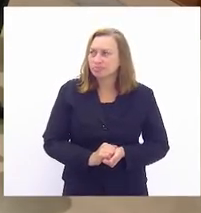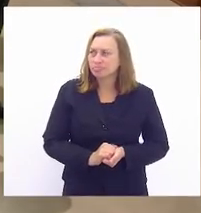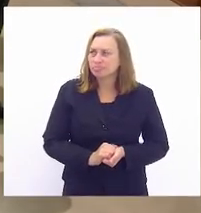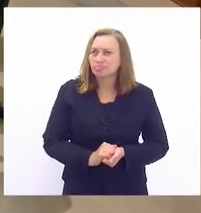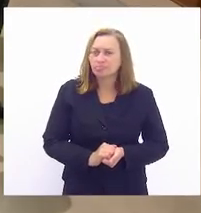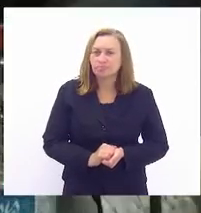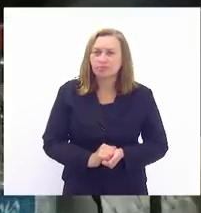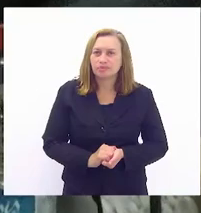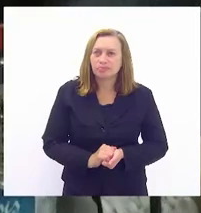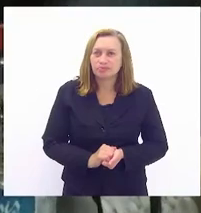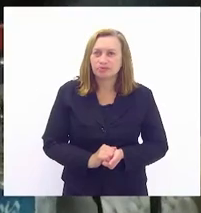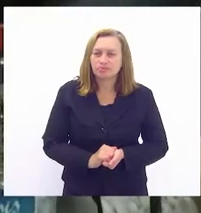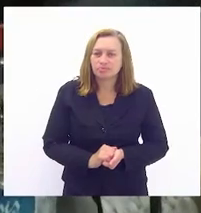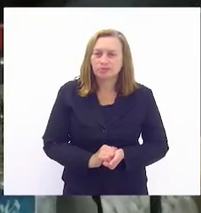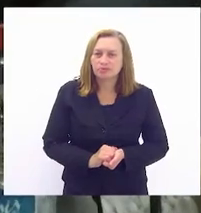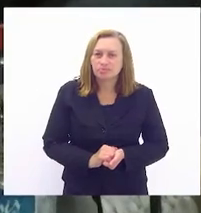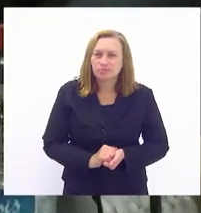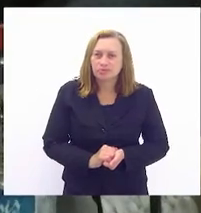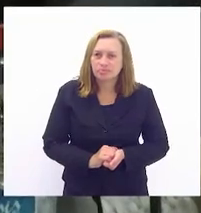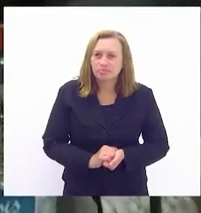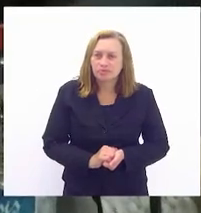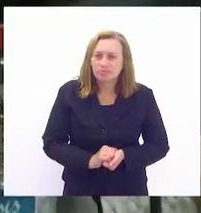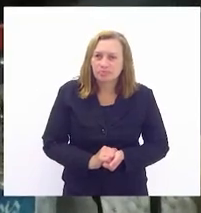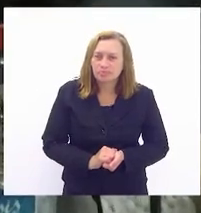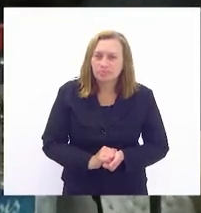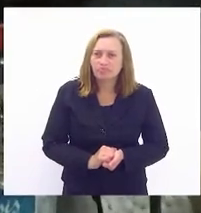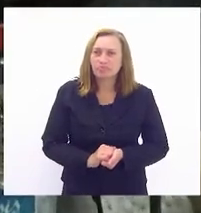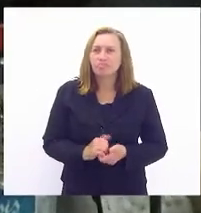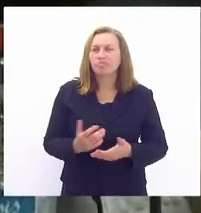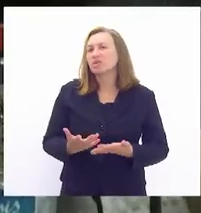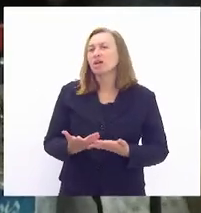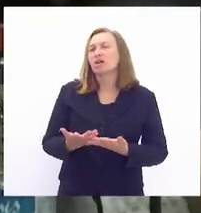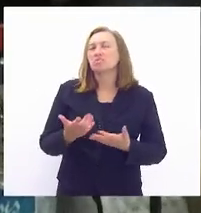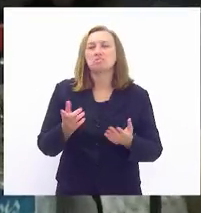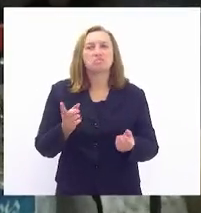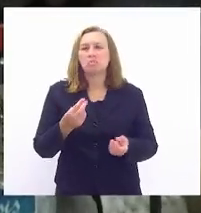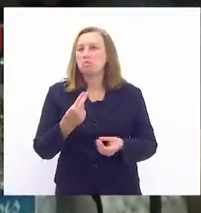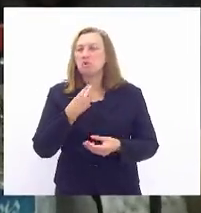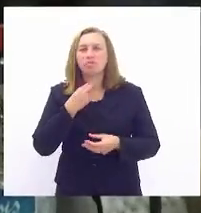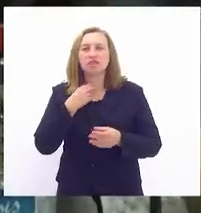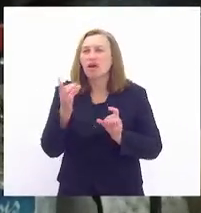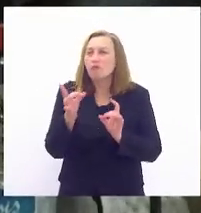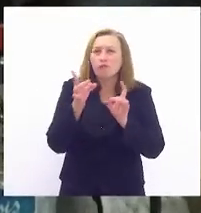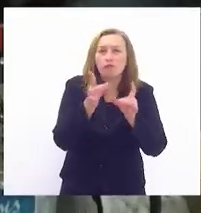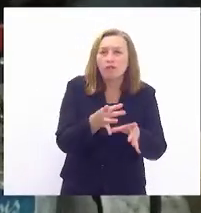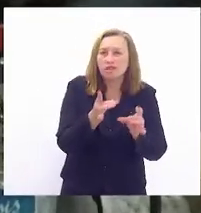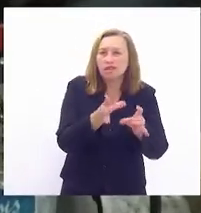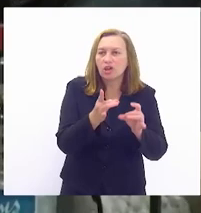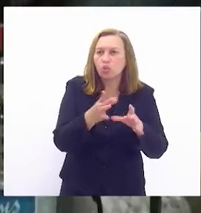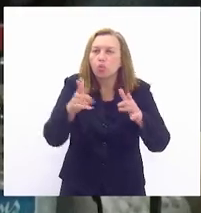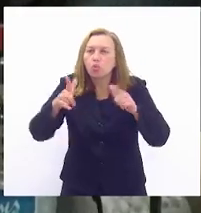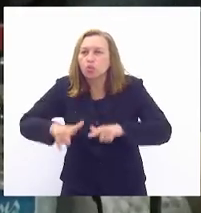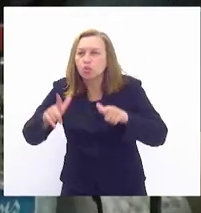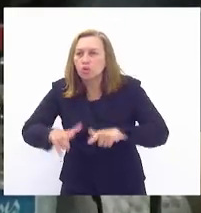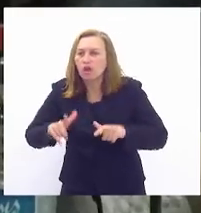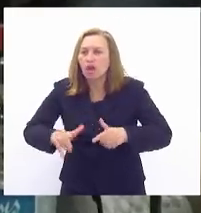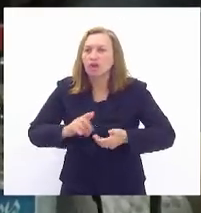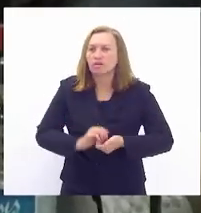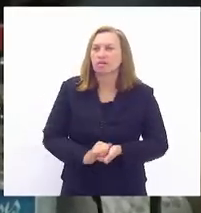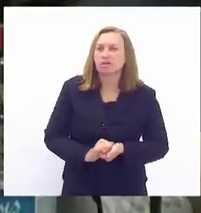foi feito com dinheiro de imposto, então não pode ser privatizado e ficar abandonado como é. O recreio hoje em dia é um foco de